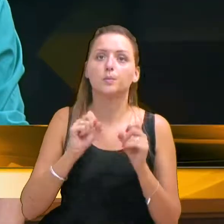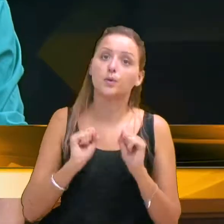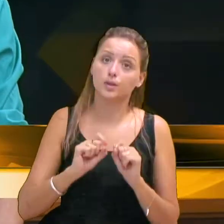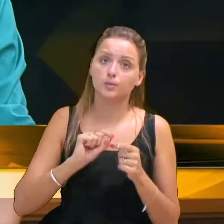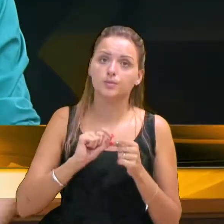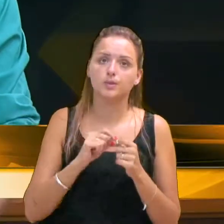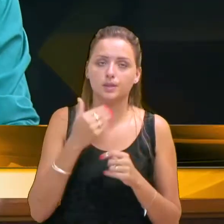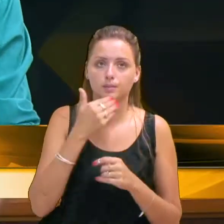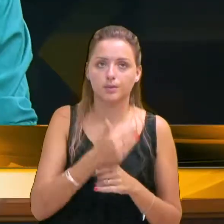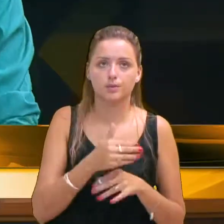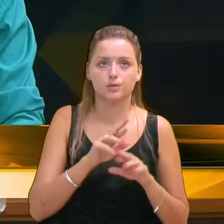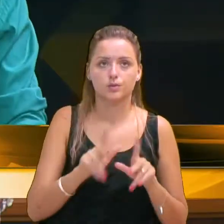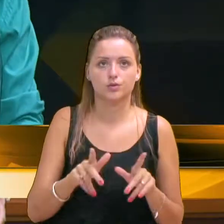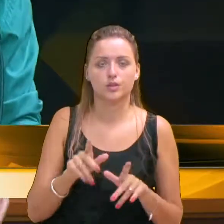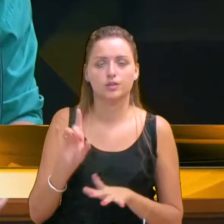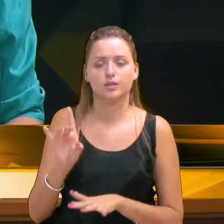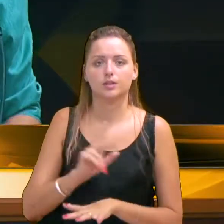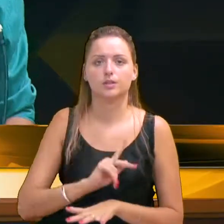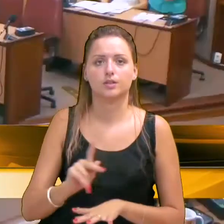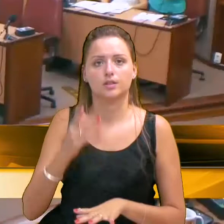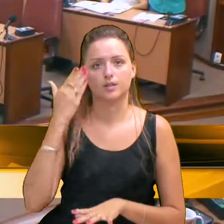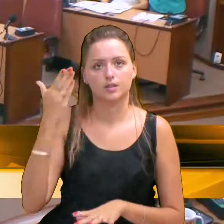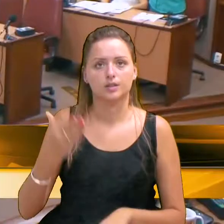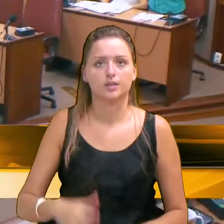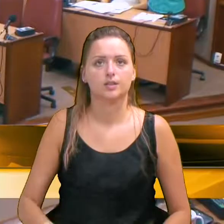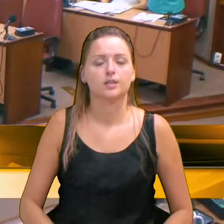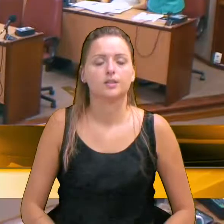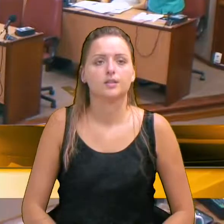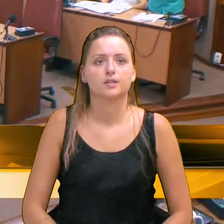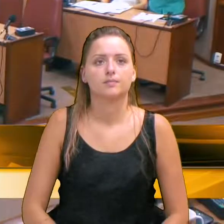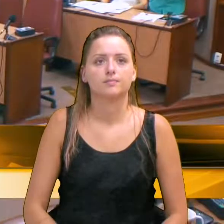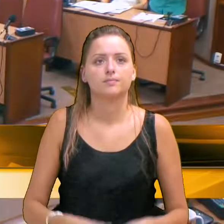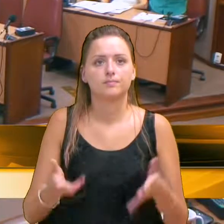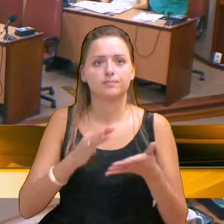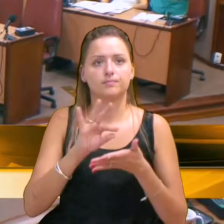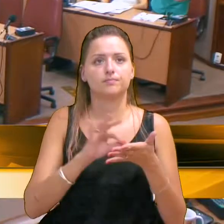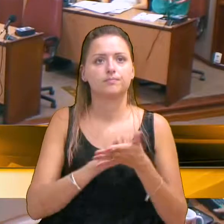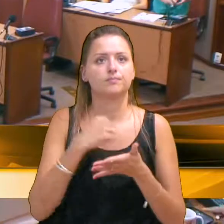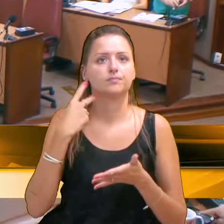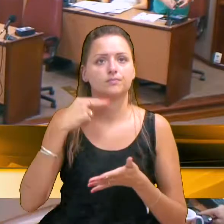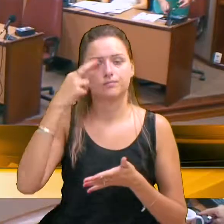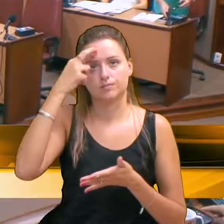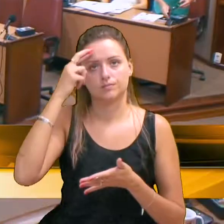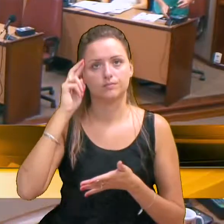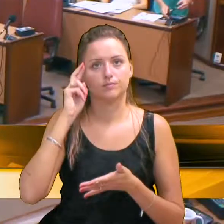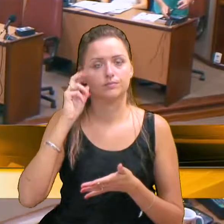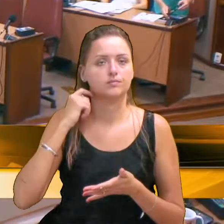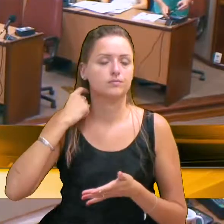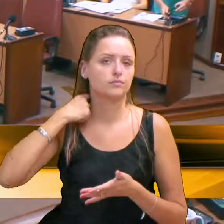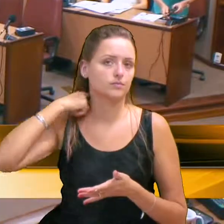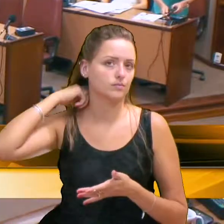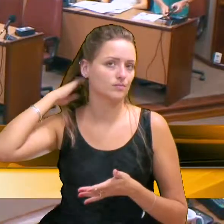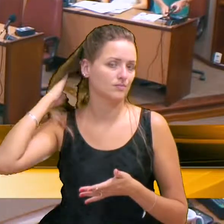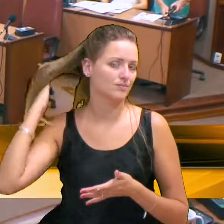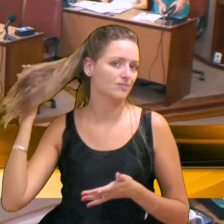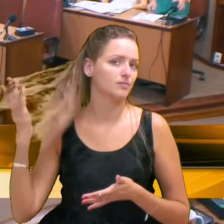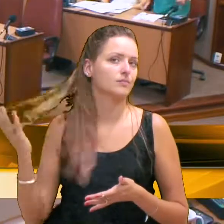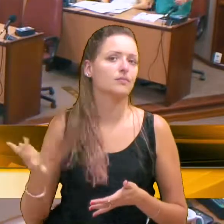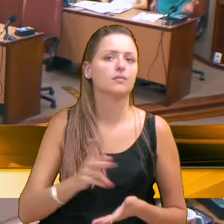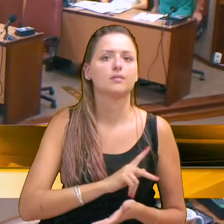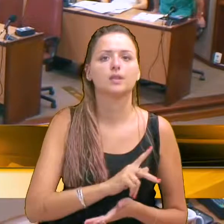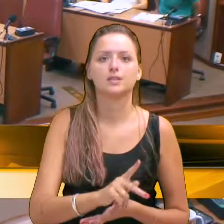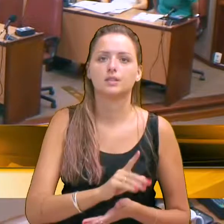indicação e ficar batendo nessa tecla. Era isso. Muito obrigado, senhor presidente. Próximo vereador inscrito, Rafael Bueno. Senhor presidente, colegas